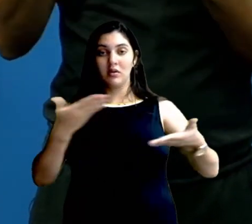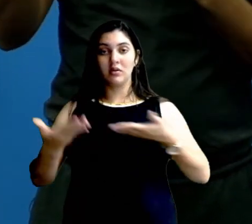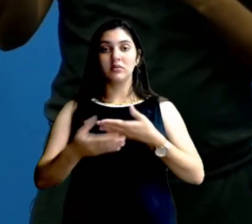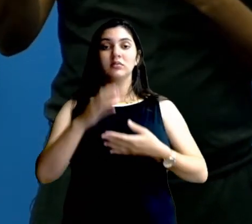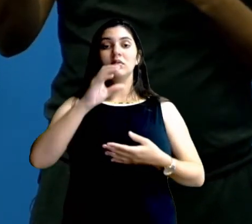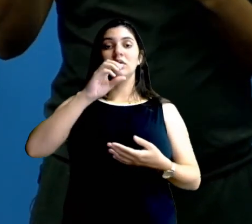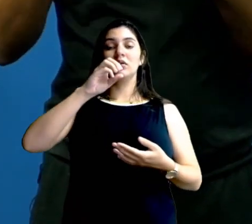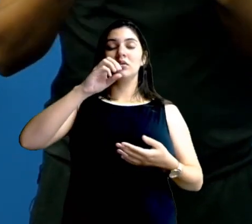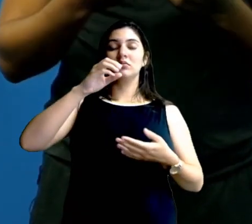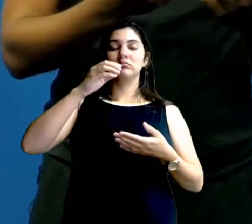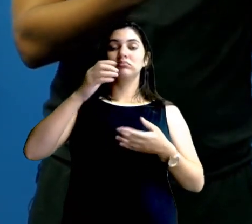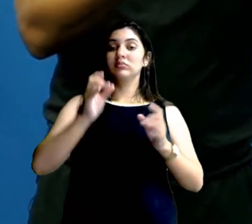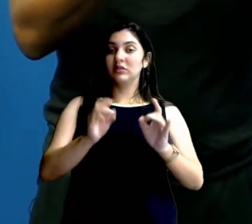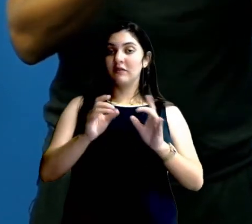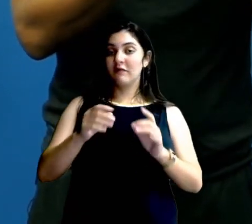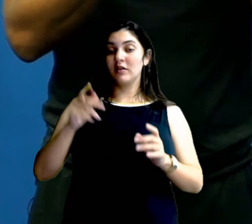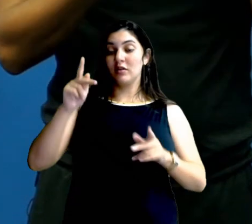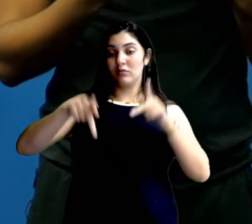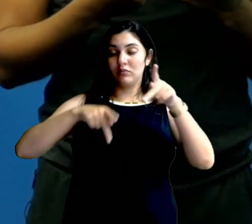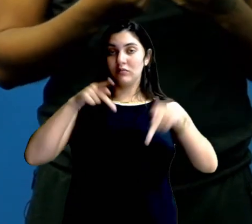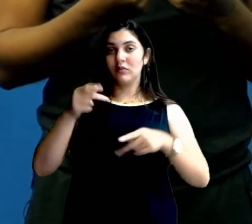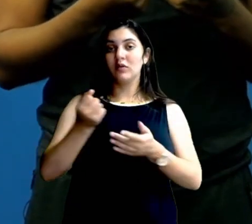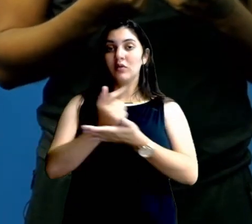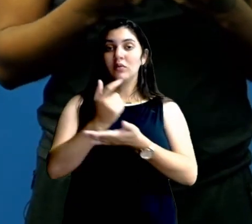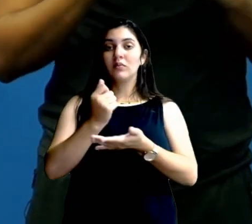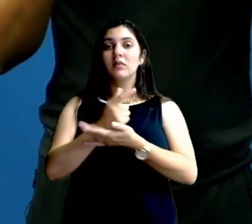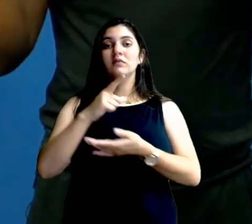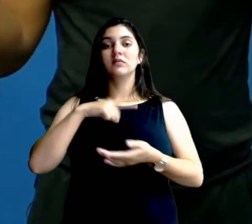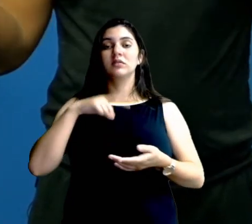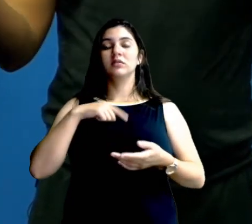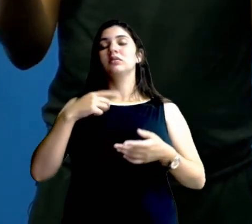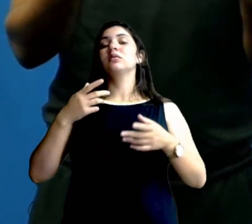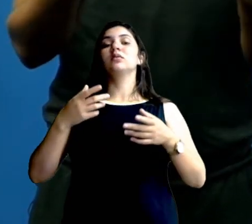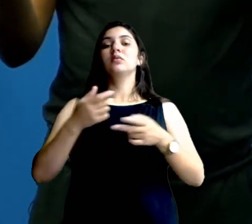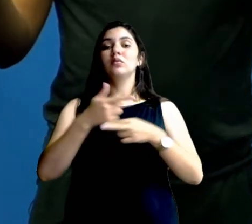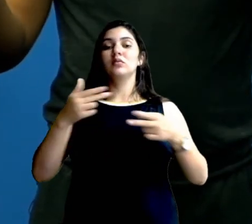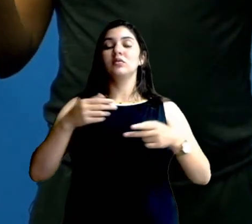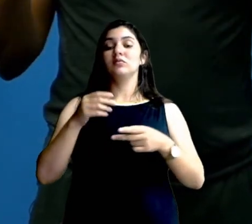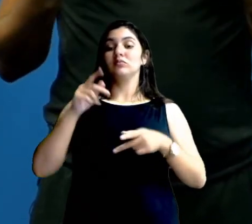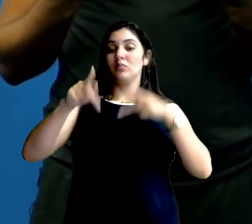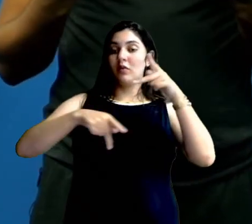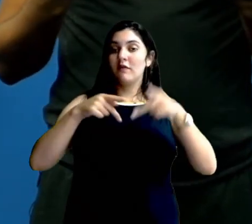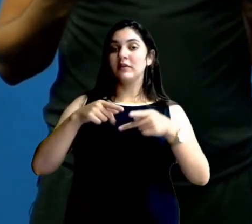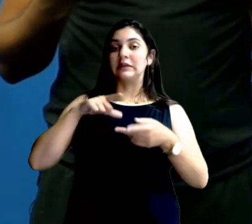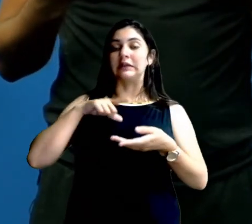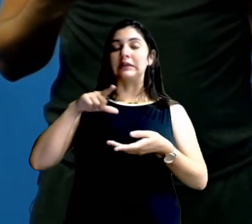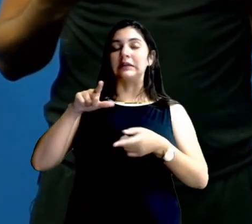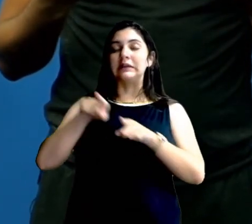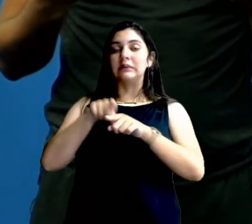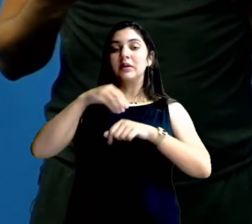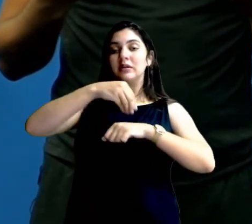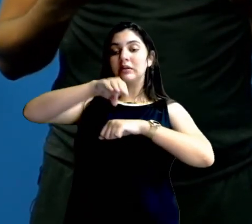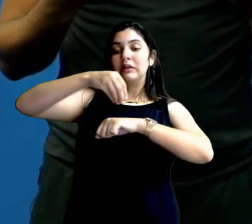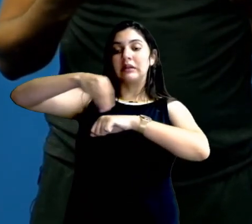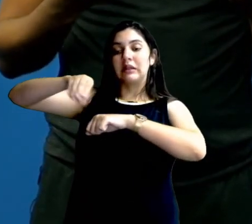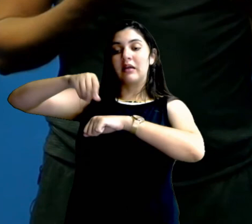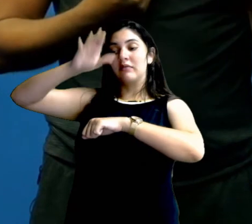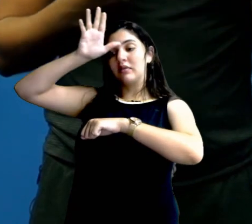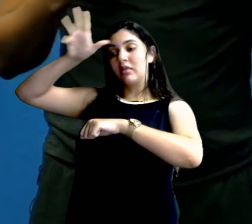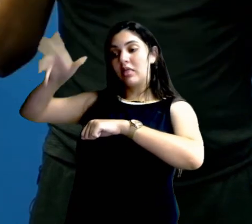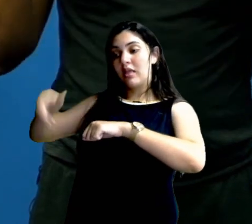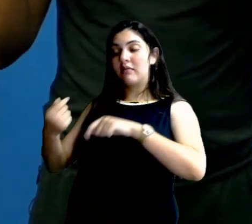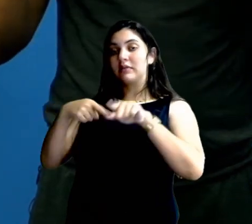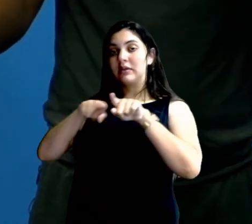comerciais com estes povos né comprava o biquinho produto desses povos e distribuíram em parte da África e da península